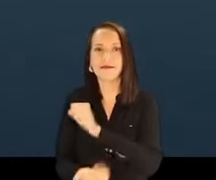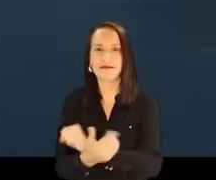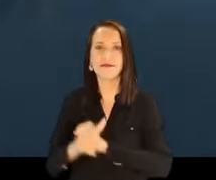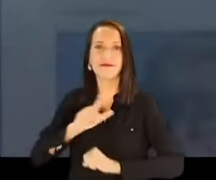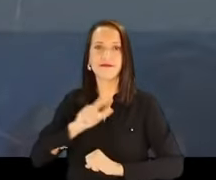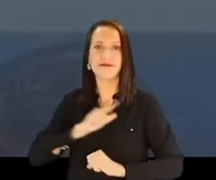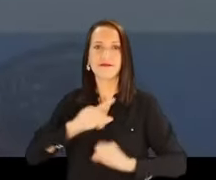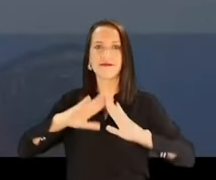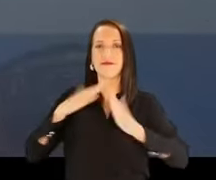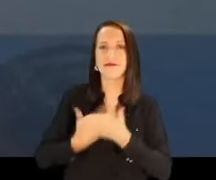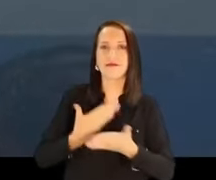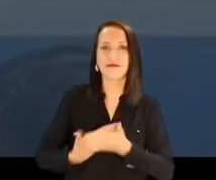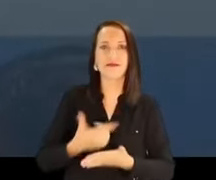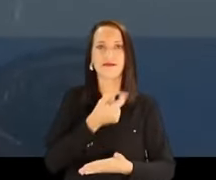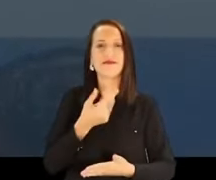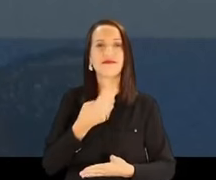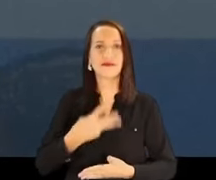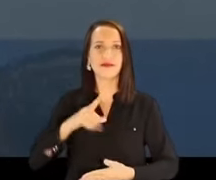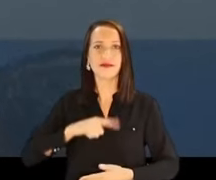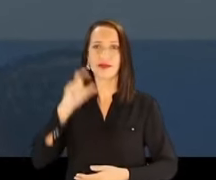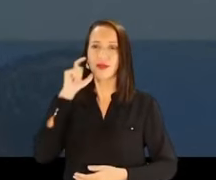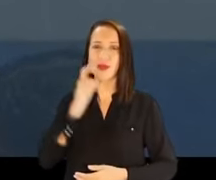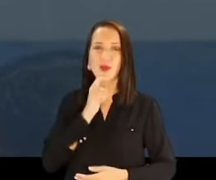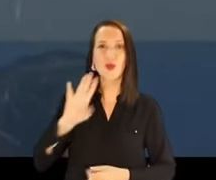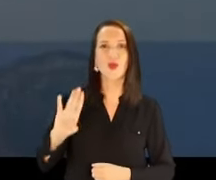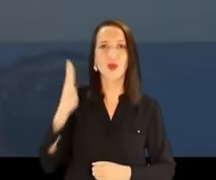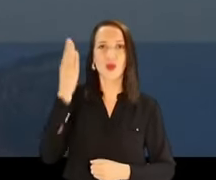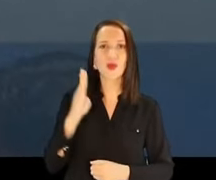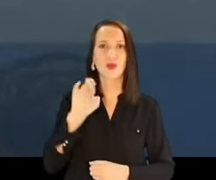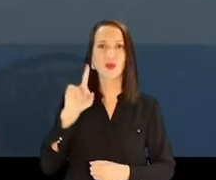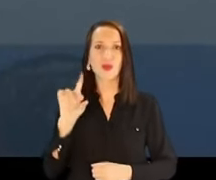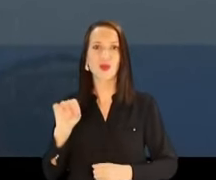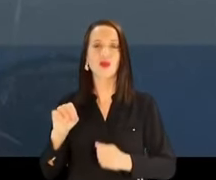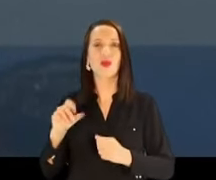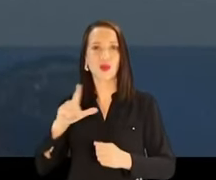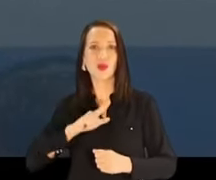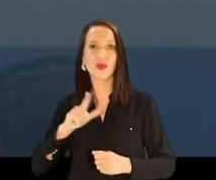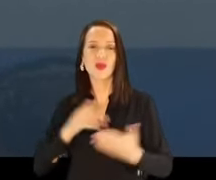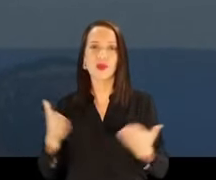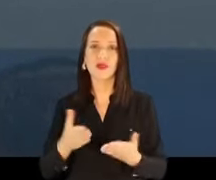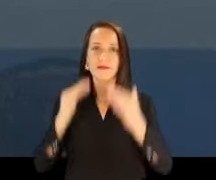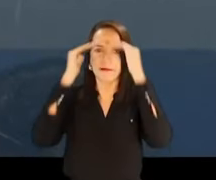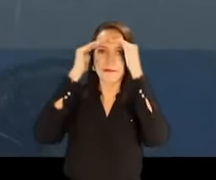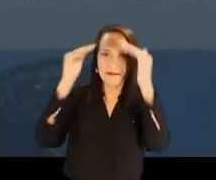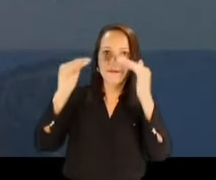creches. 2023, Ricardo trai a memória de Bruno Covas